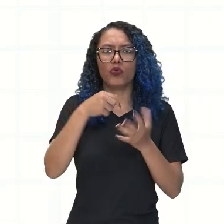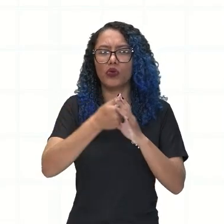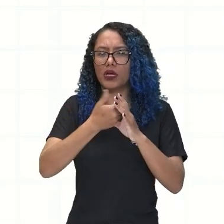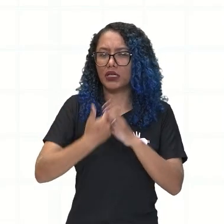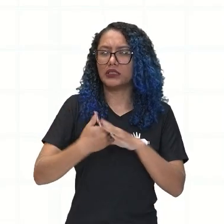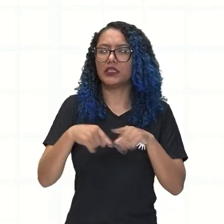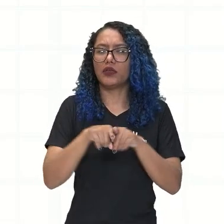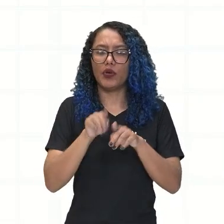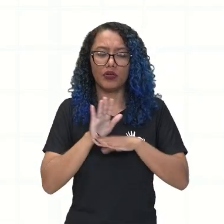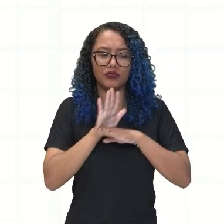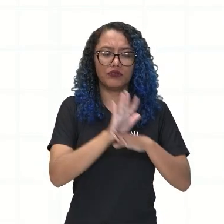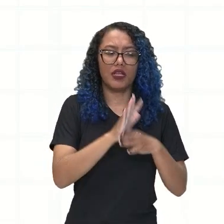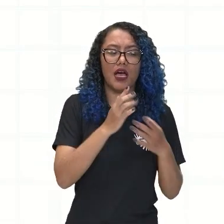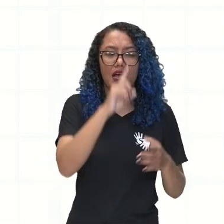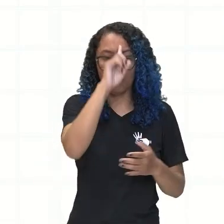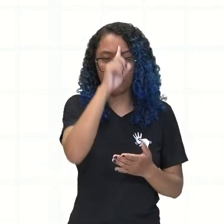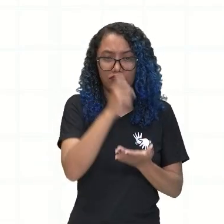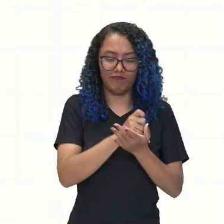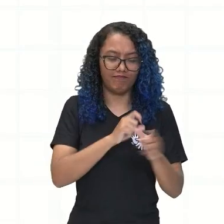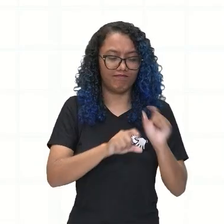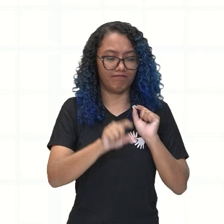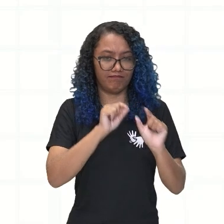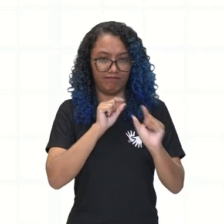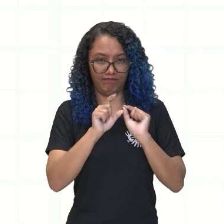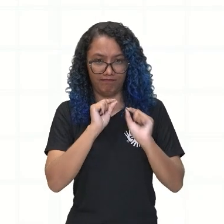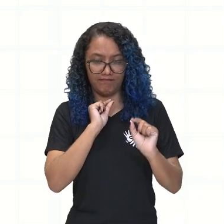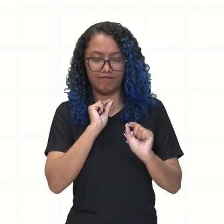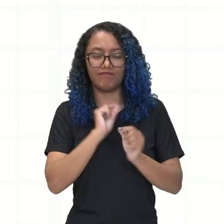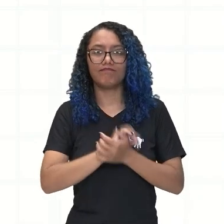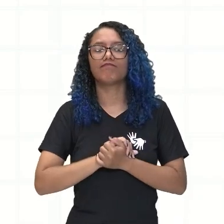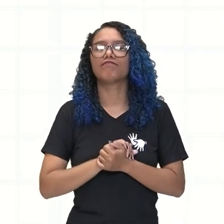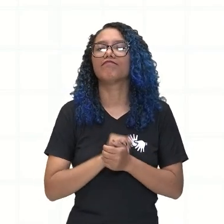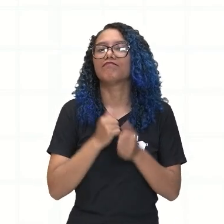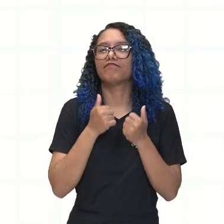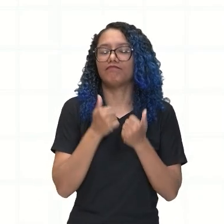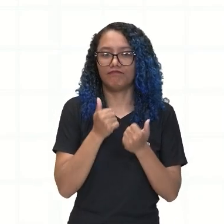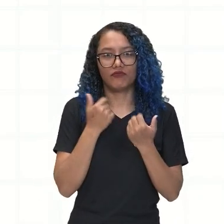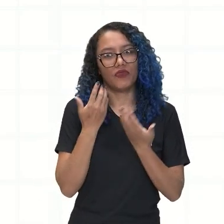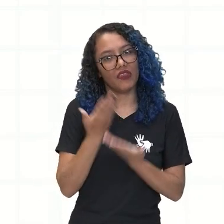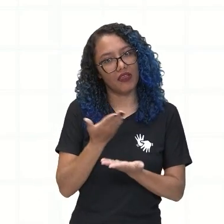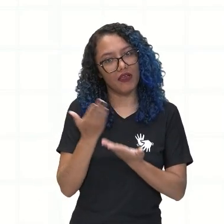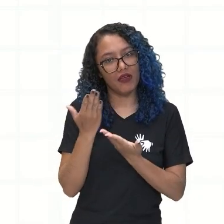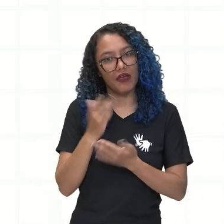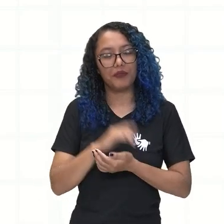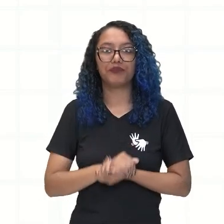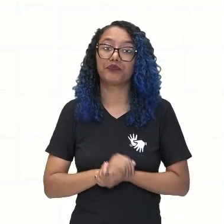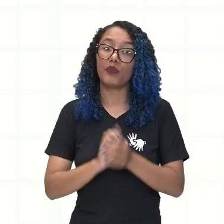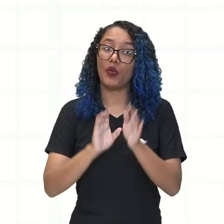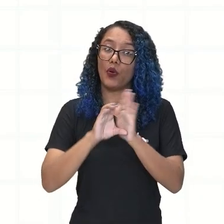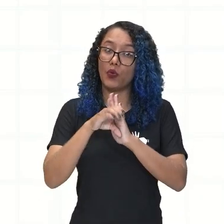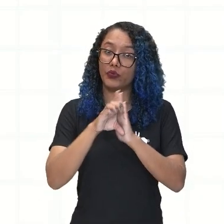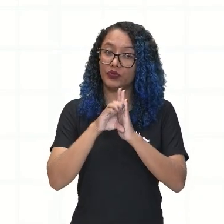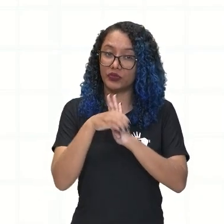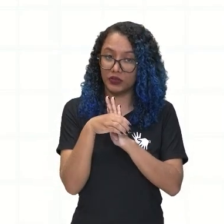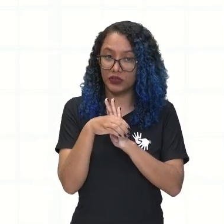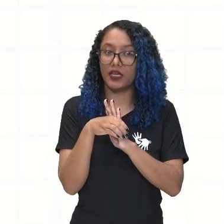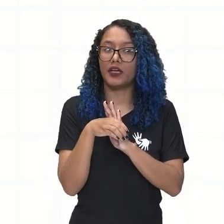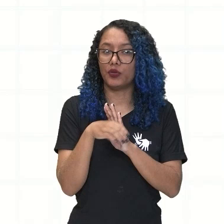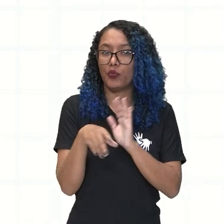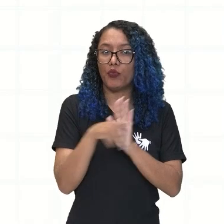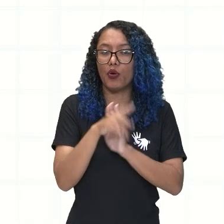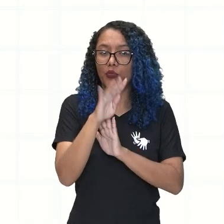Muito bem. Exatamente, é isso. É isso aí que é o conceito dos textos